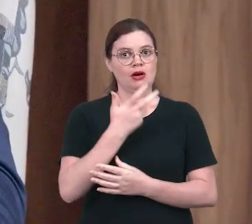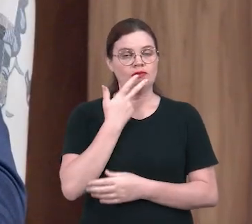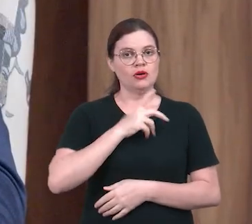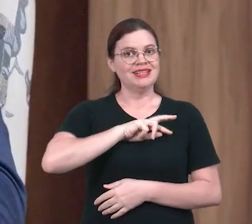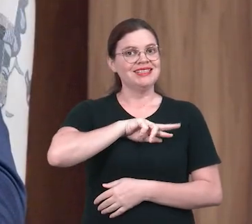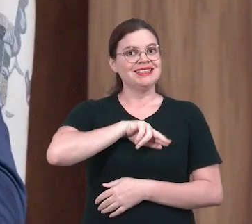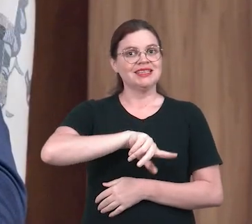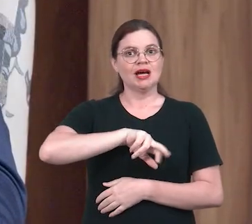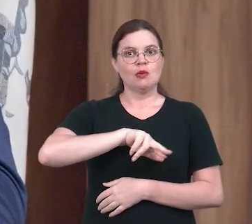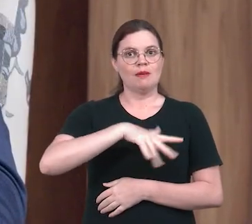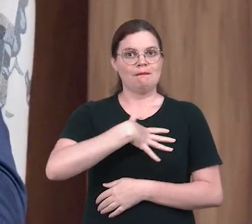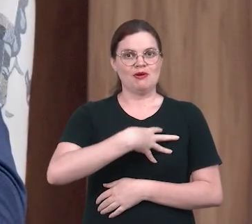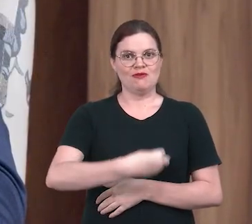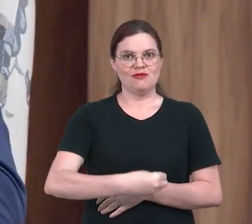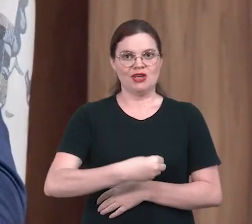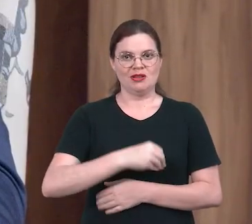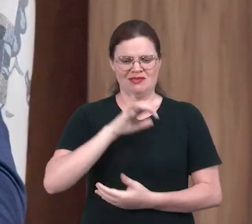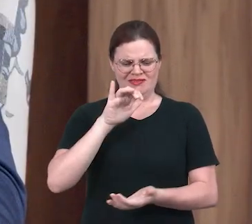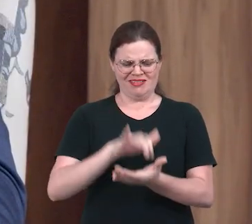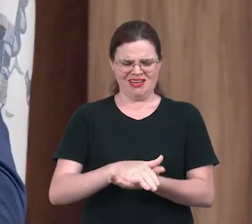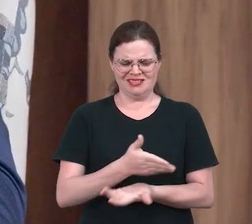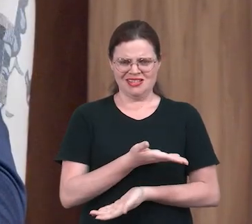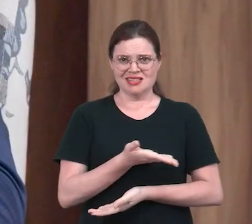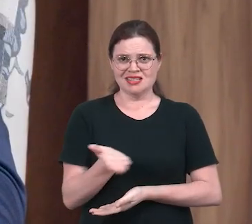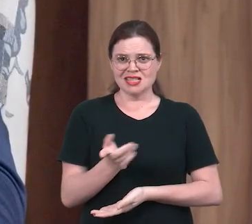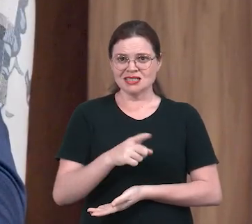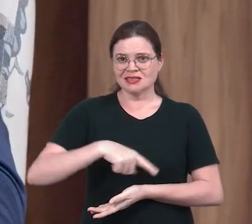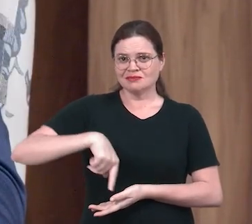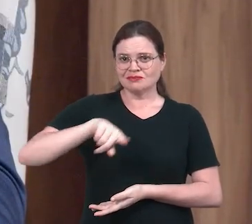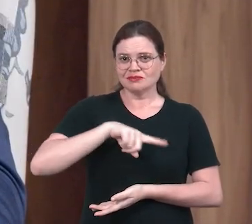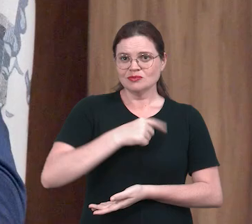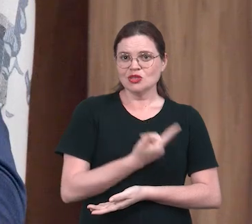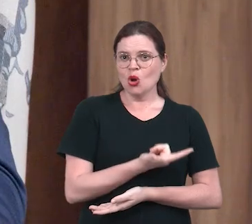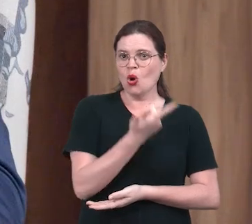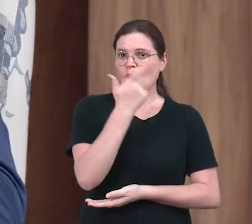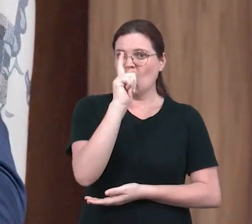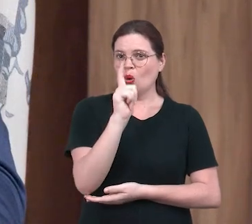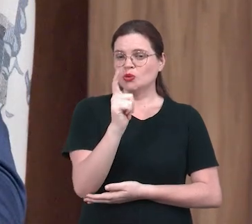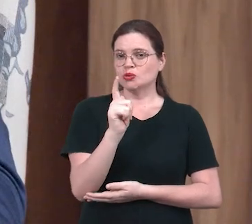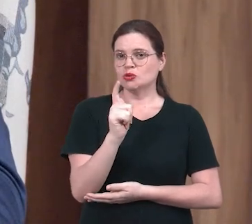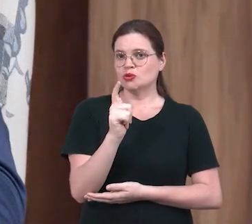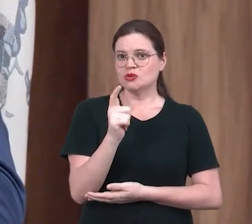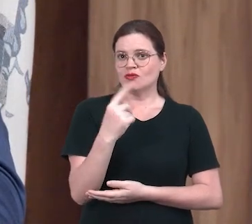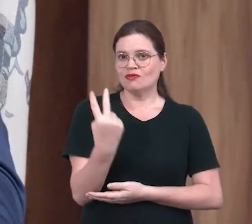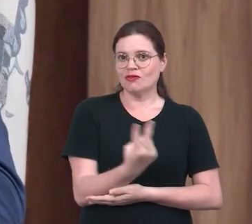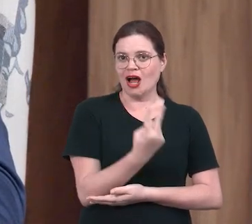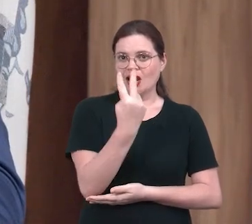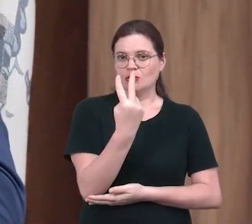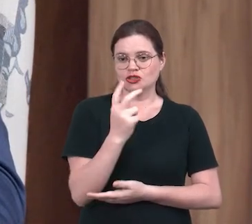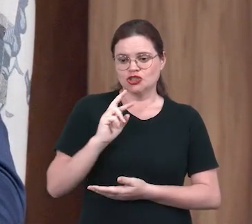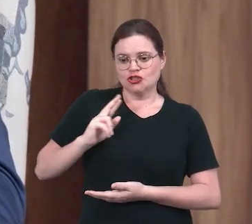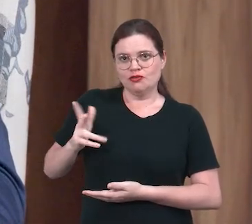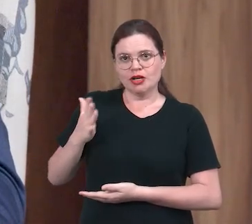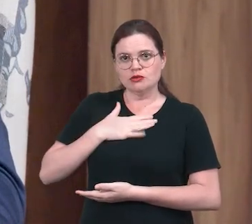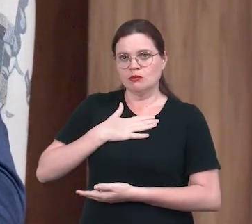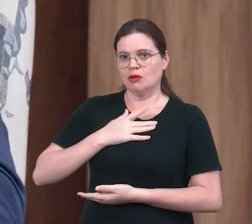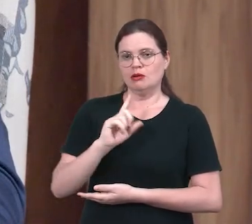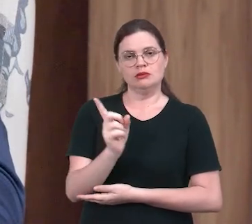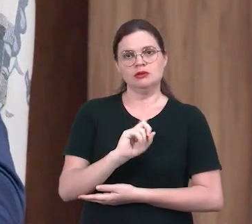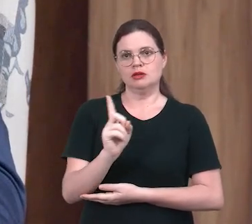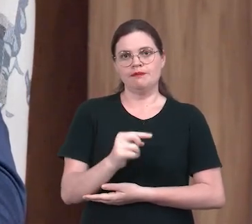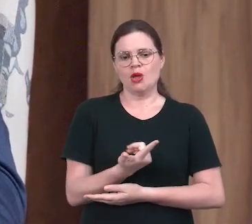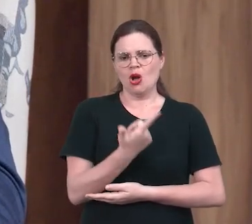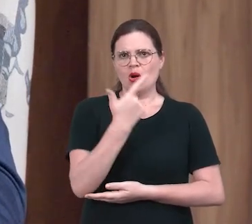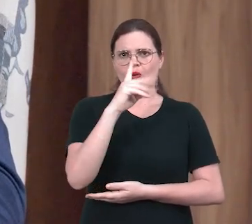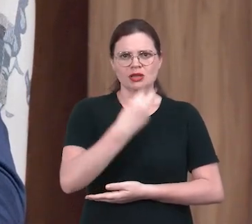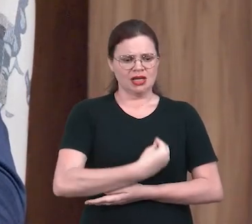estava dizendo, eu não quero meu filho casando com alguém que tem outros costumes, outros valores,